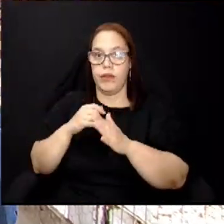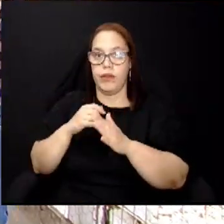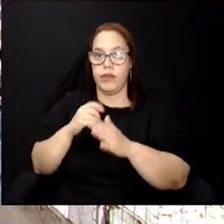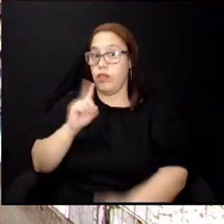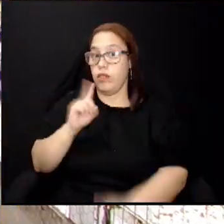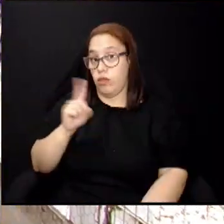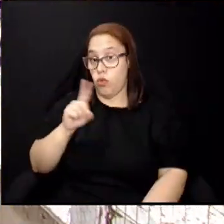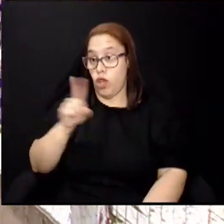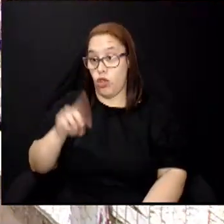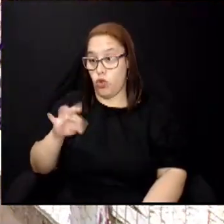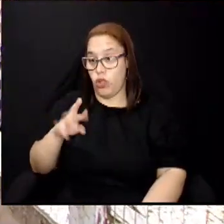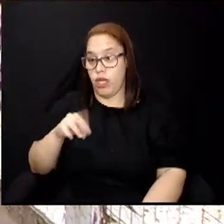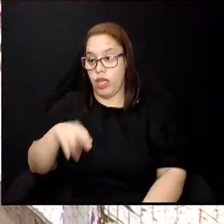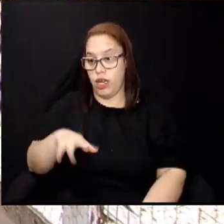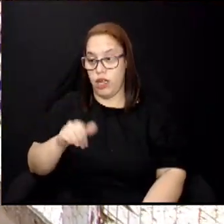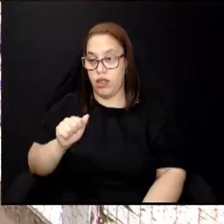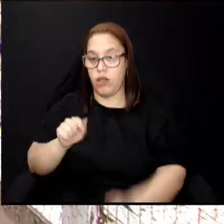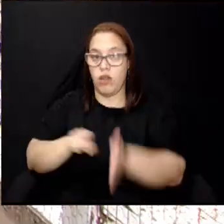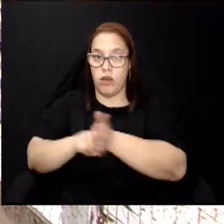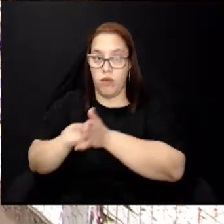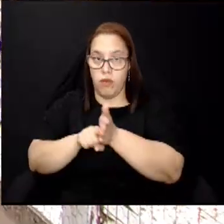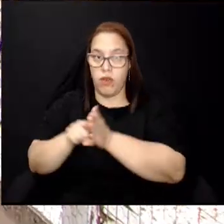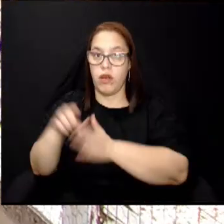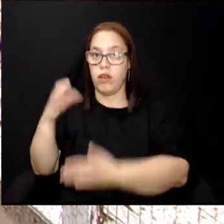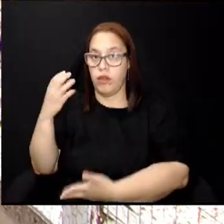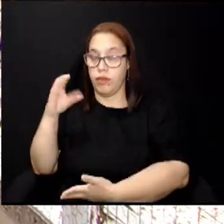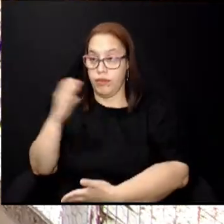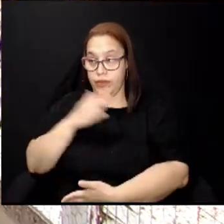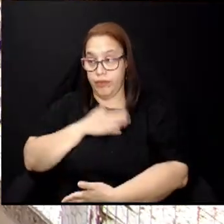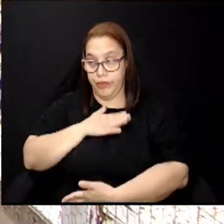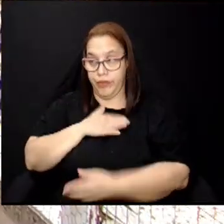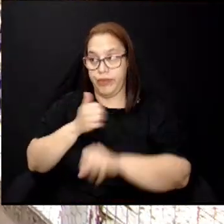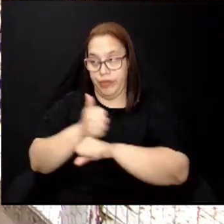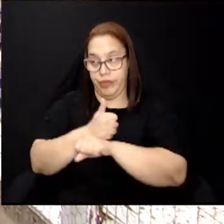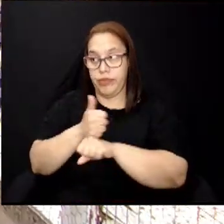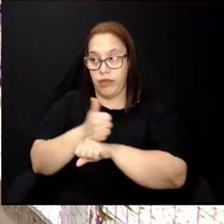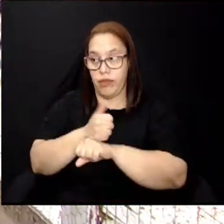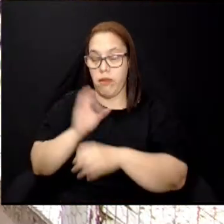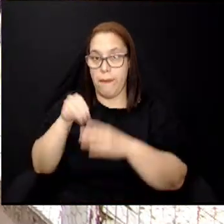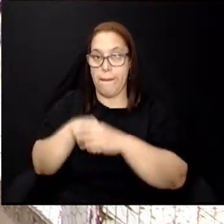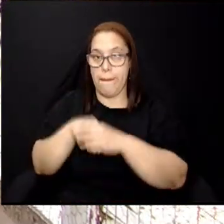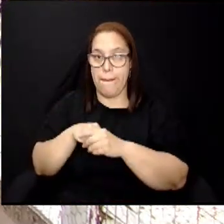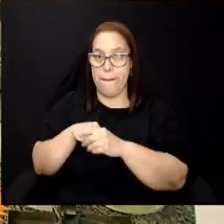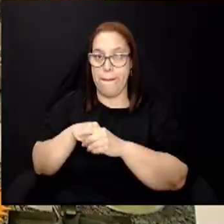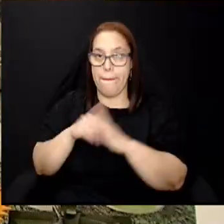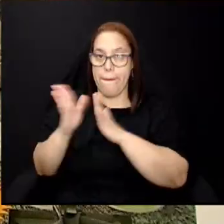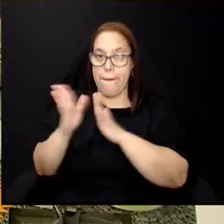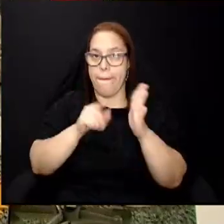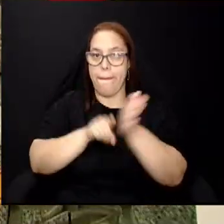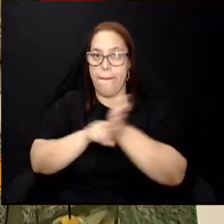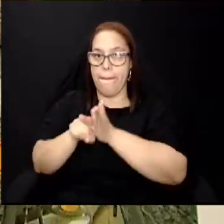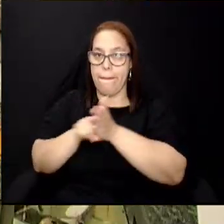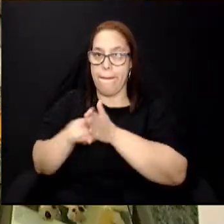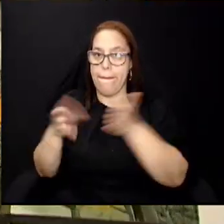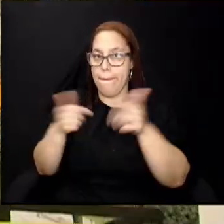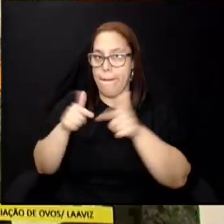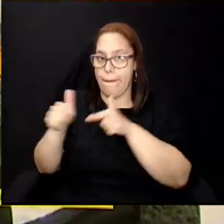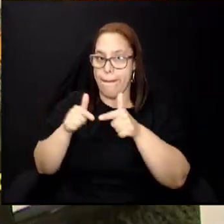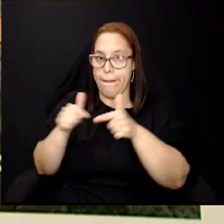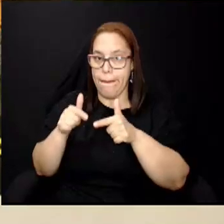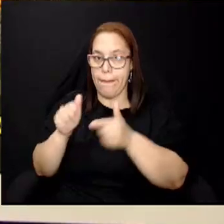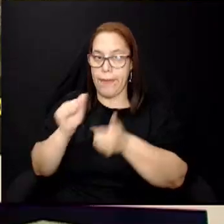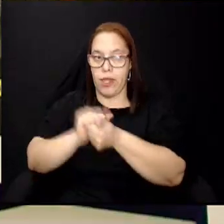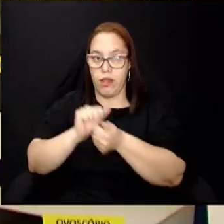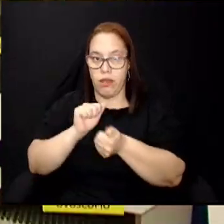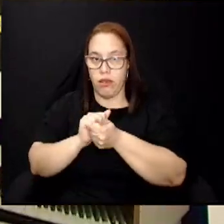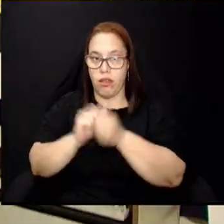cargo de pesquisador científico, né? Então, dentro das nossas linhas de pesquisa, hoje eu trabalho com a qualidade dos ovos, que